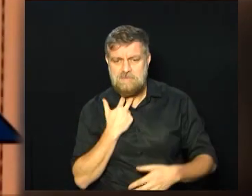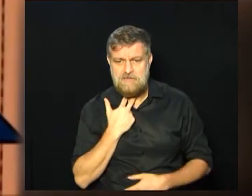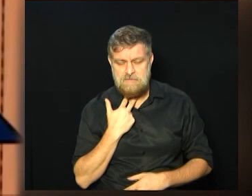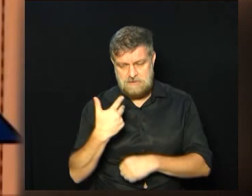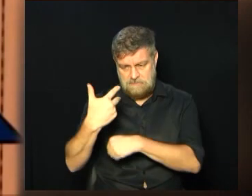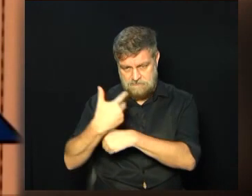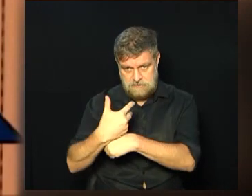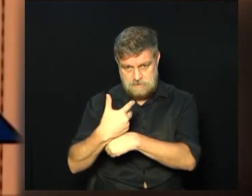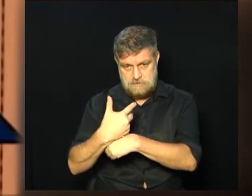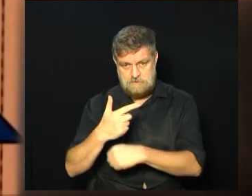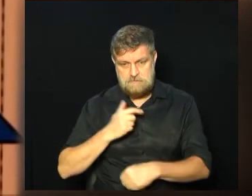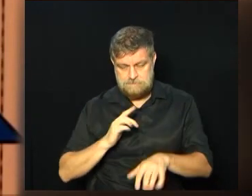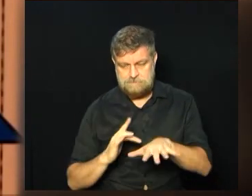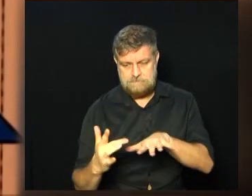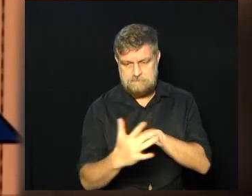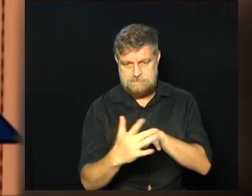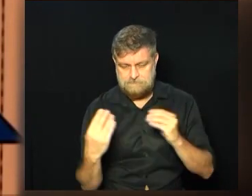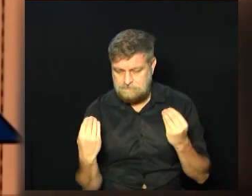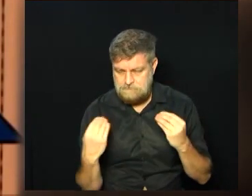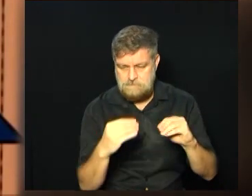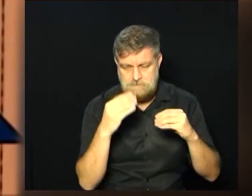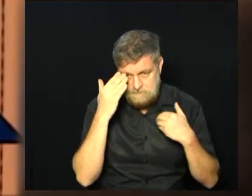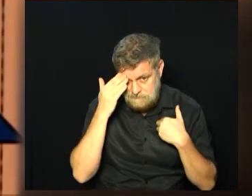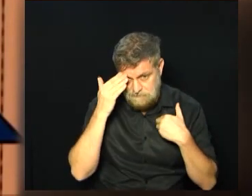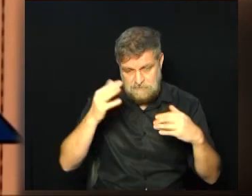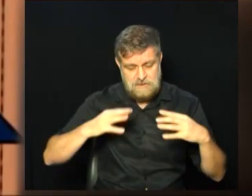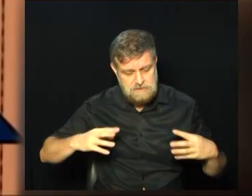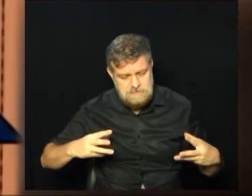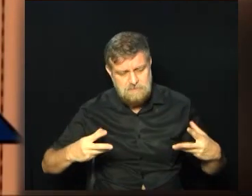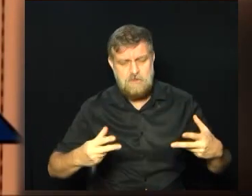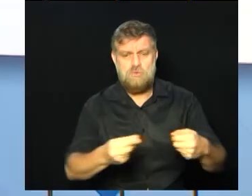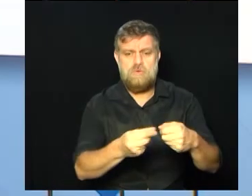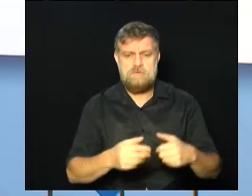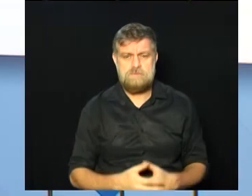vídeo através aí das redes sociais, fazendo um agradecimento a todos.